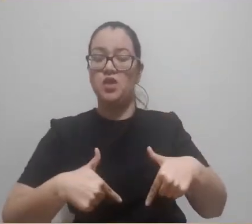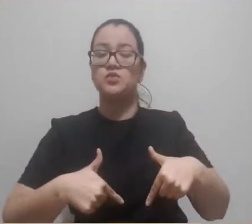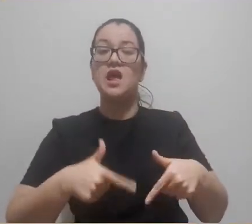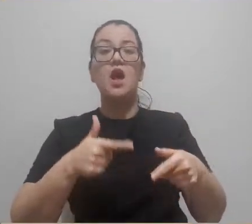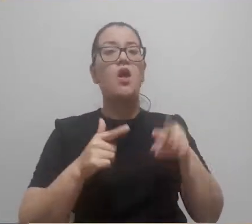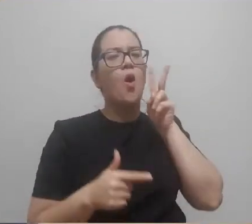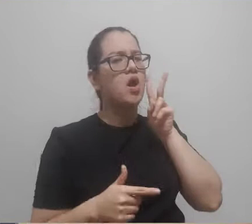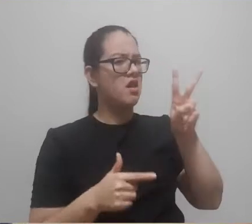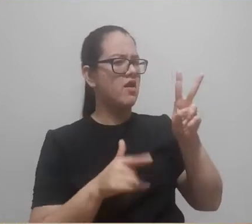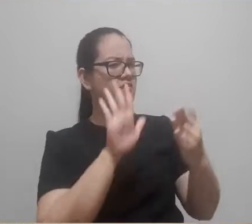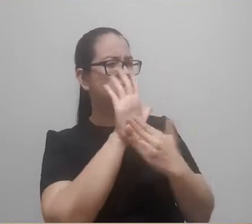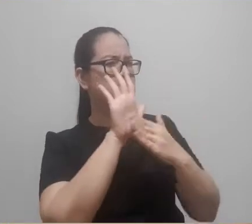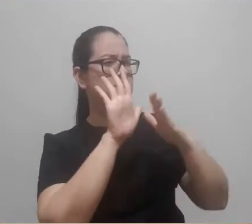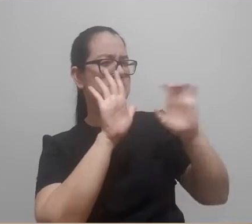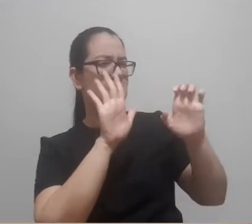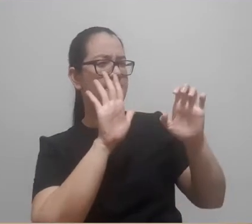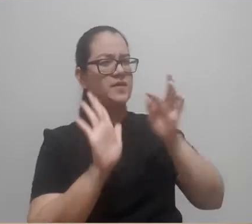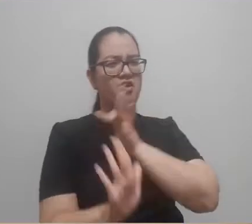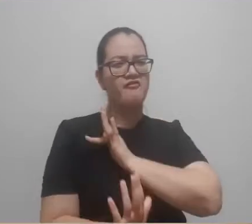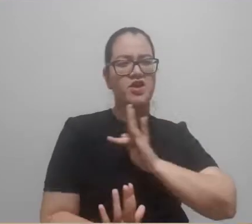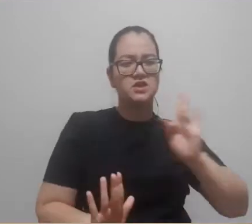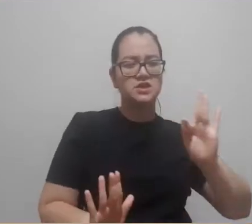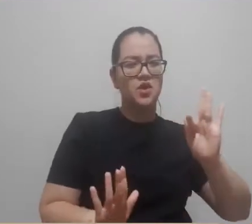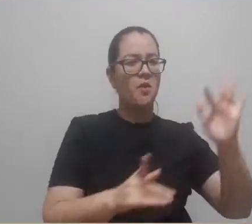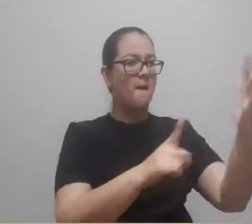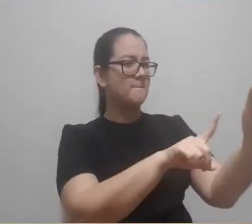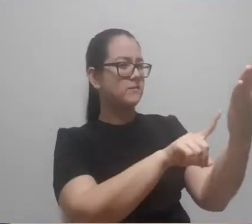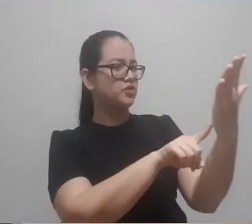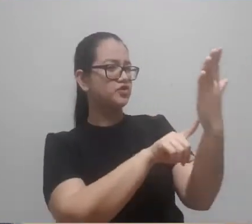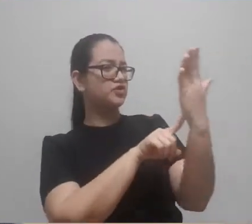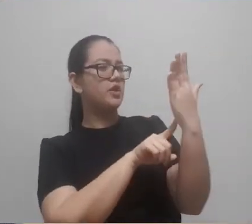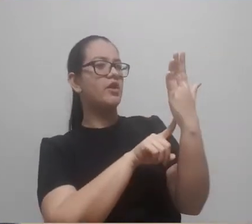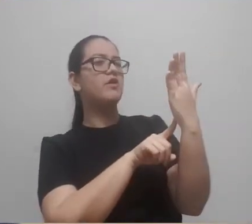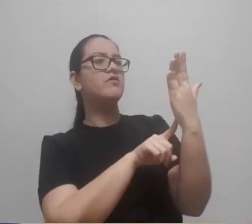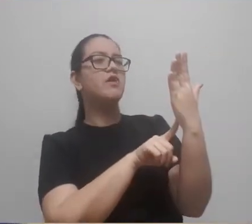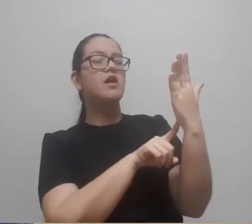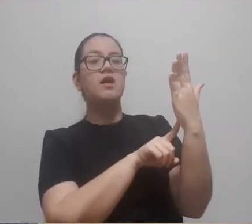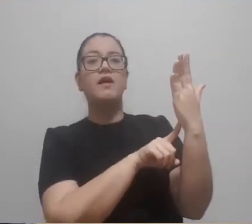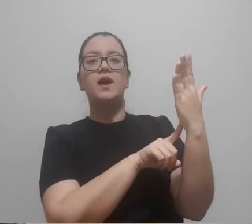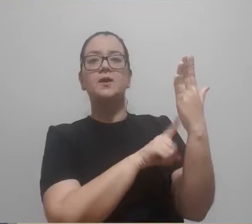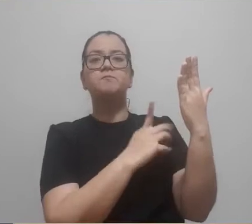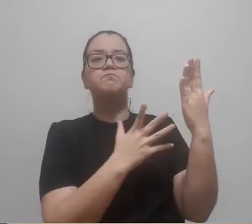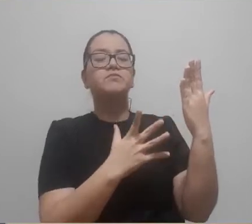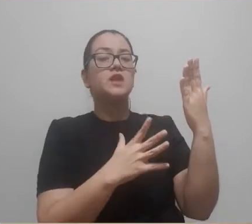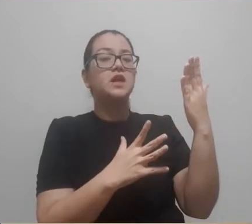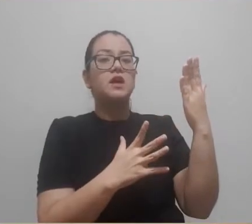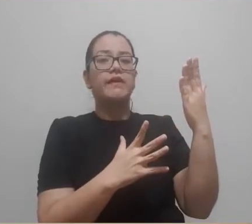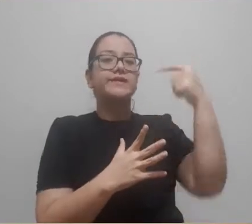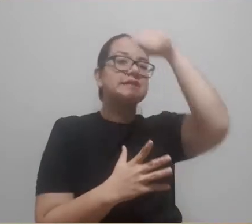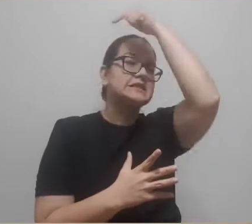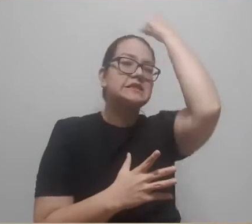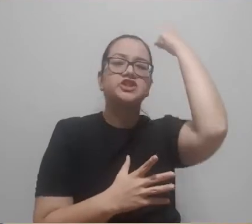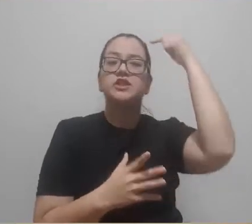os escribas e fariseus eram as pessoas assim que demonstravam que eram, digamos assim, eram os paradigmas